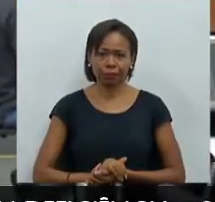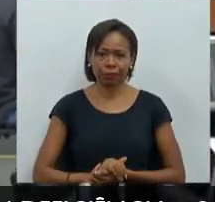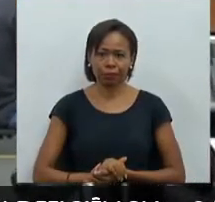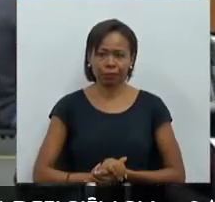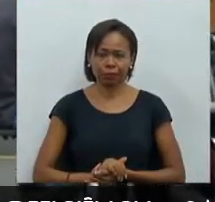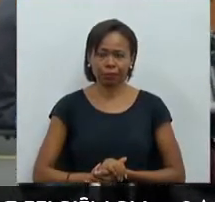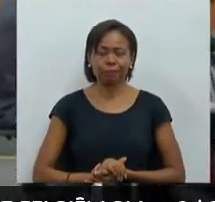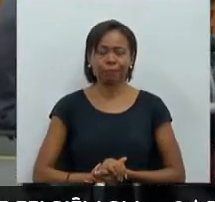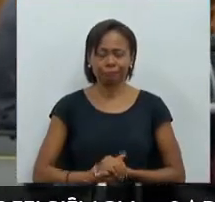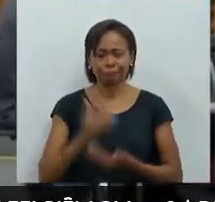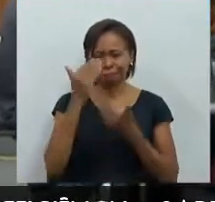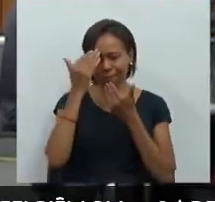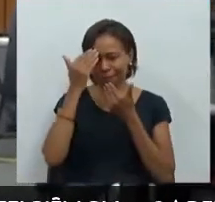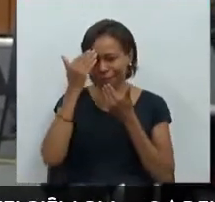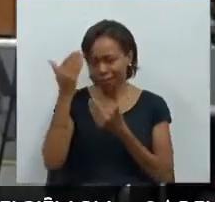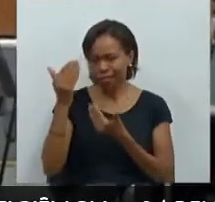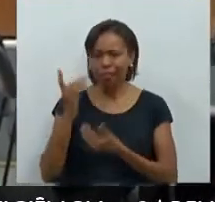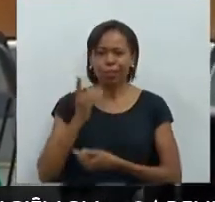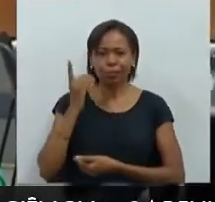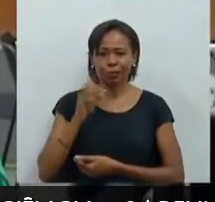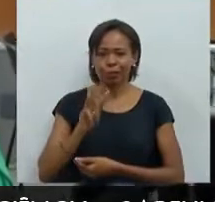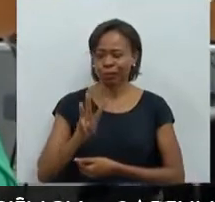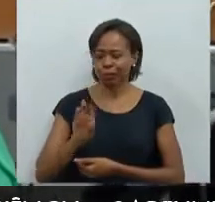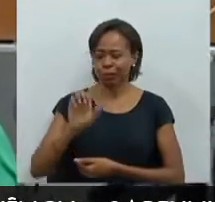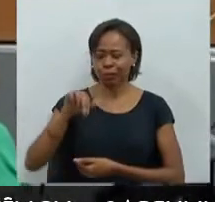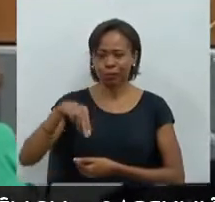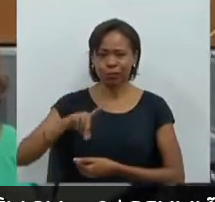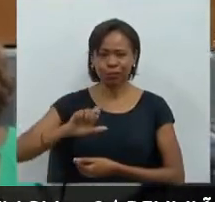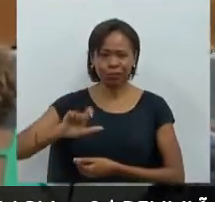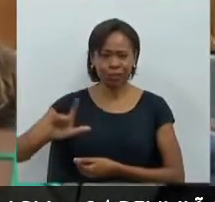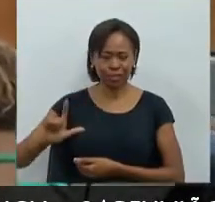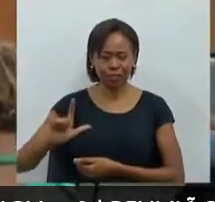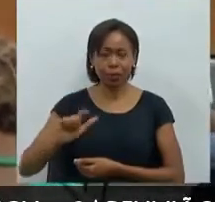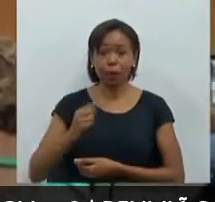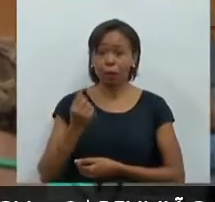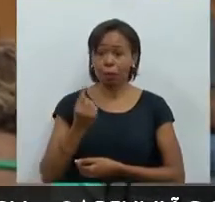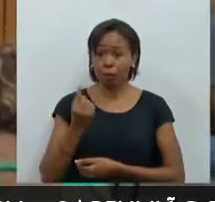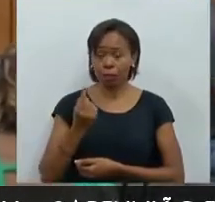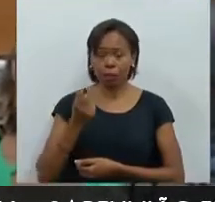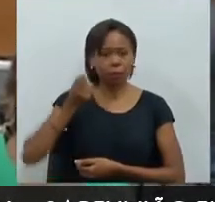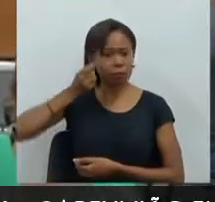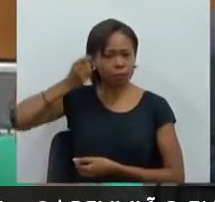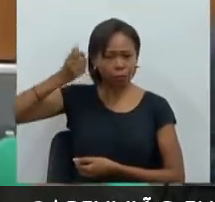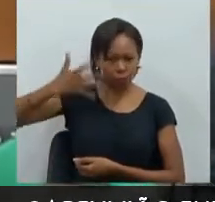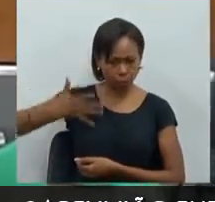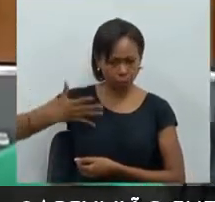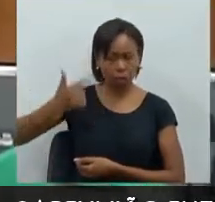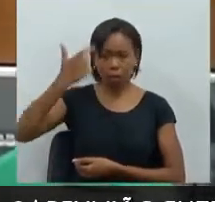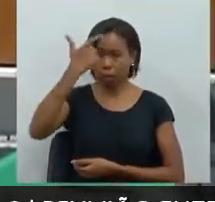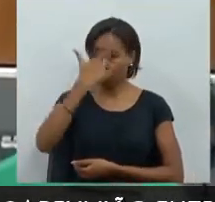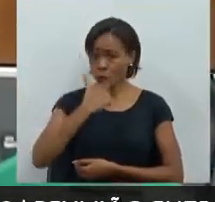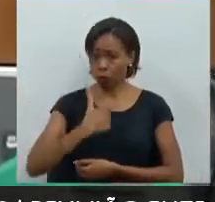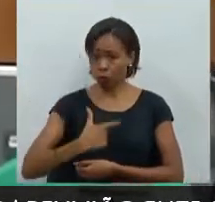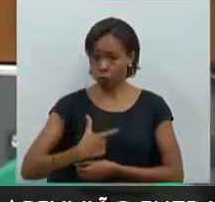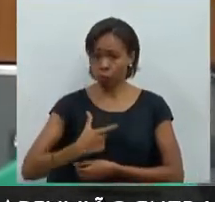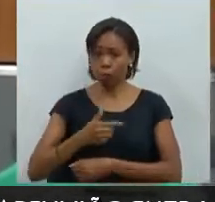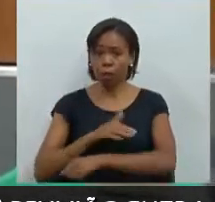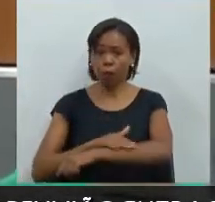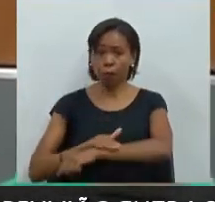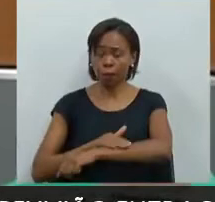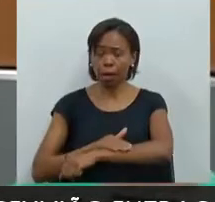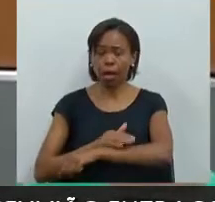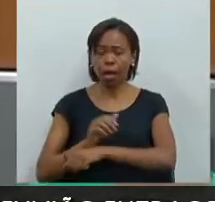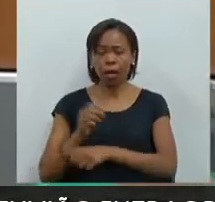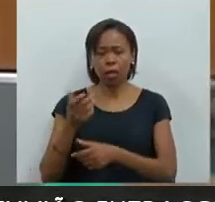Muito obrigado, deputado professor Wendel. Em primeiro lugar, eu queria fazer minha autodescrição. Eu sou uma pessoa de pele clara,